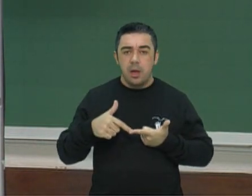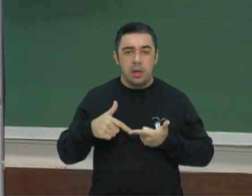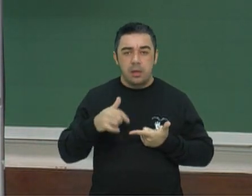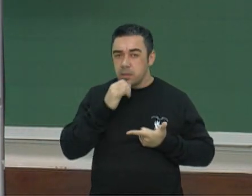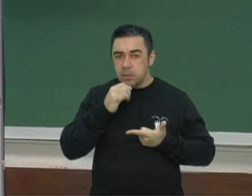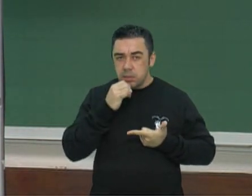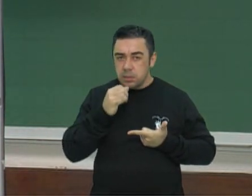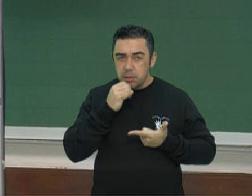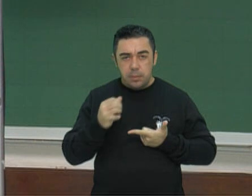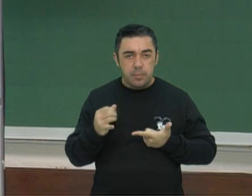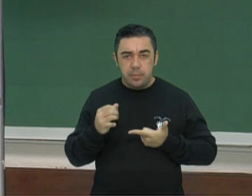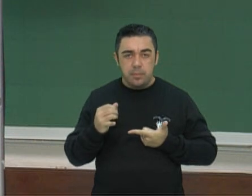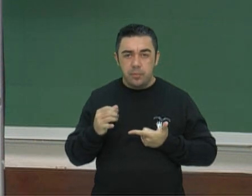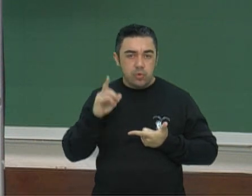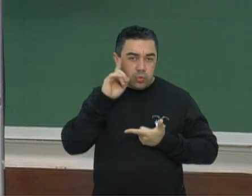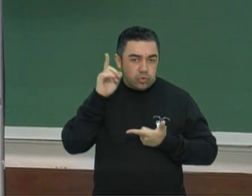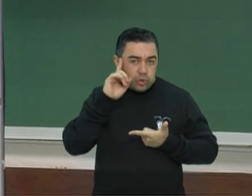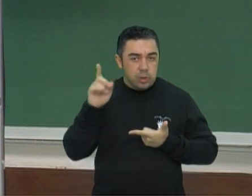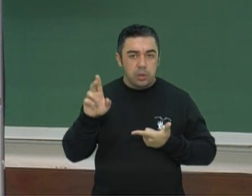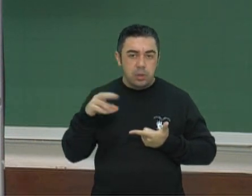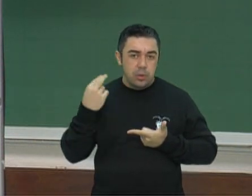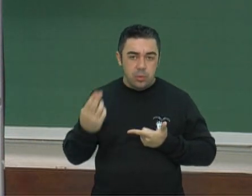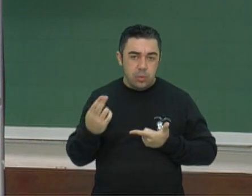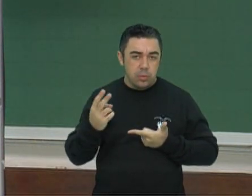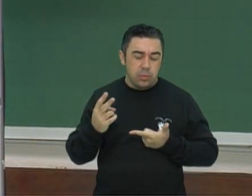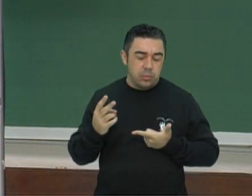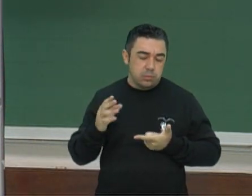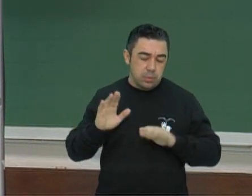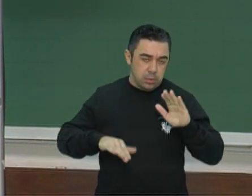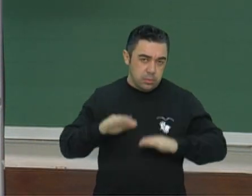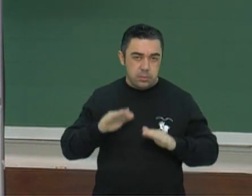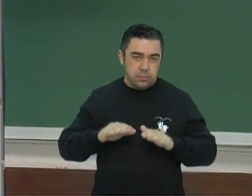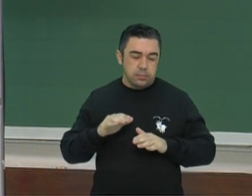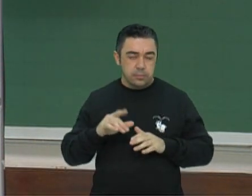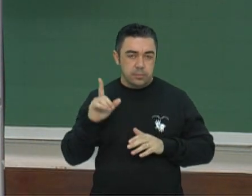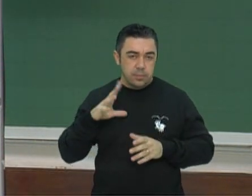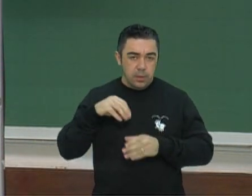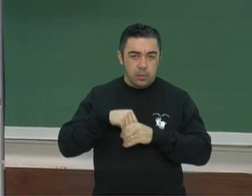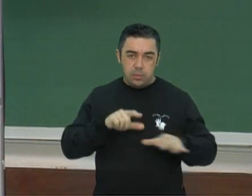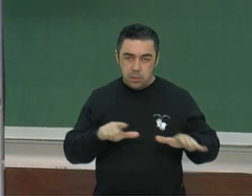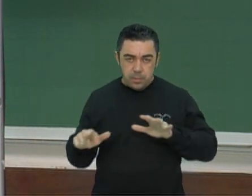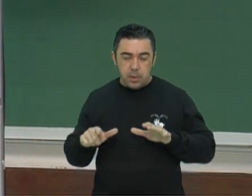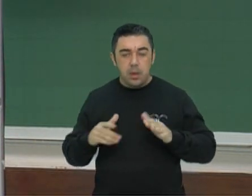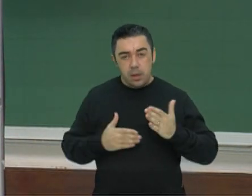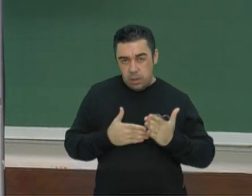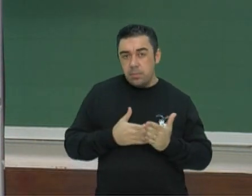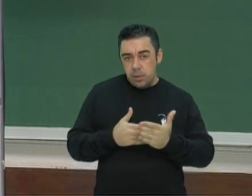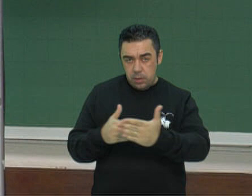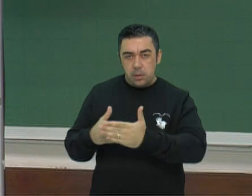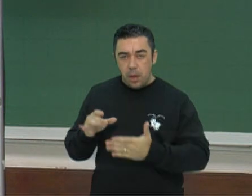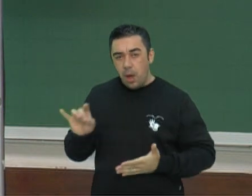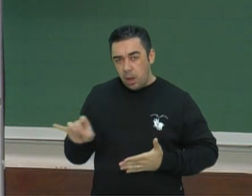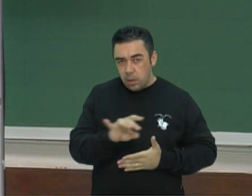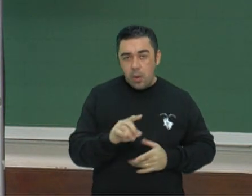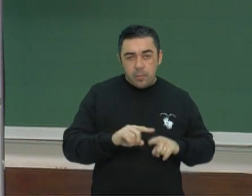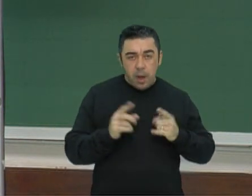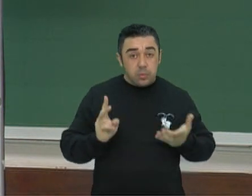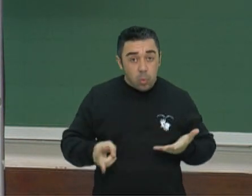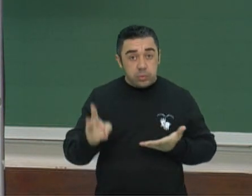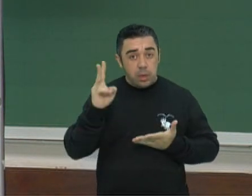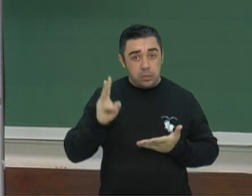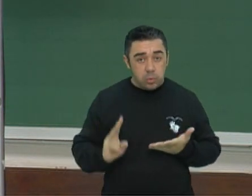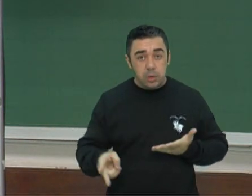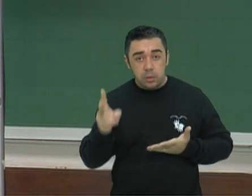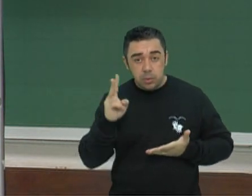né, diárias, constantes, dentro do limite da pessoa, mas que seja constante.